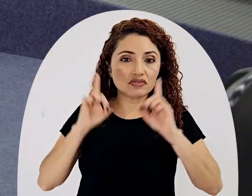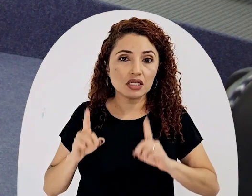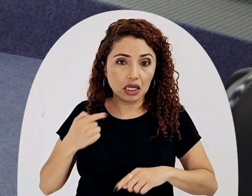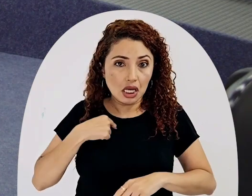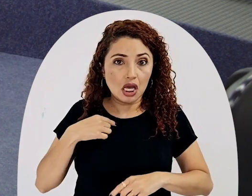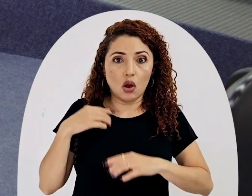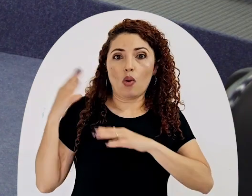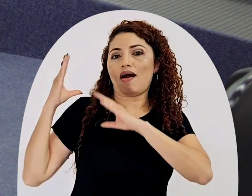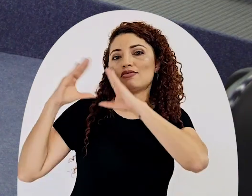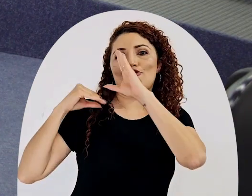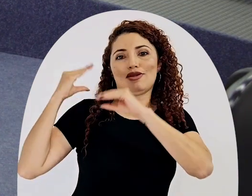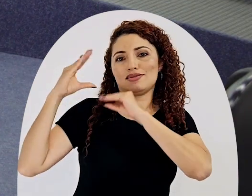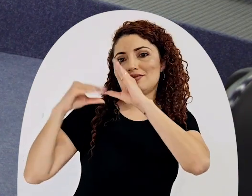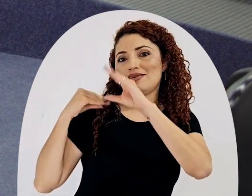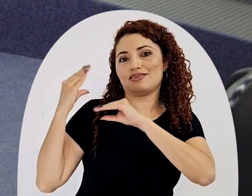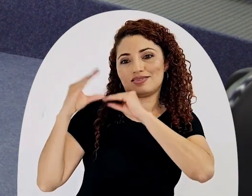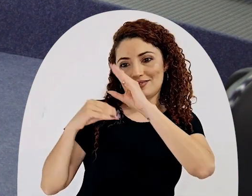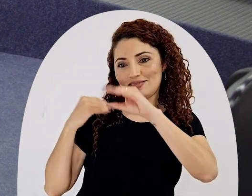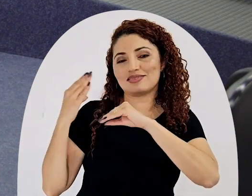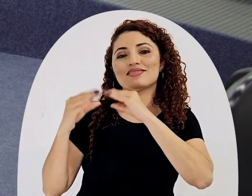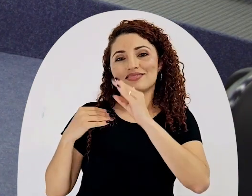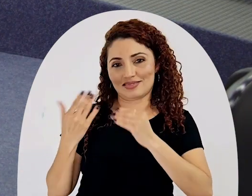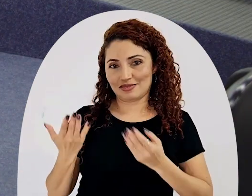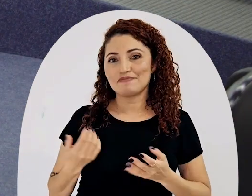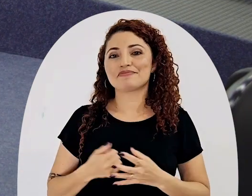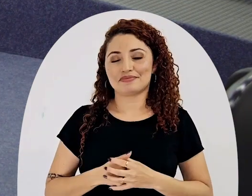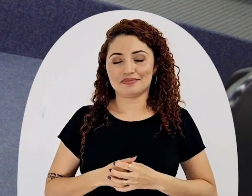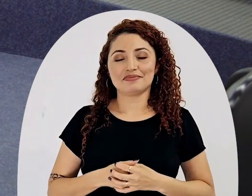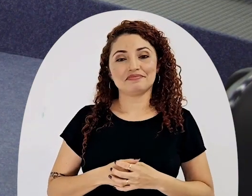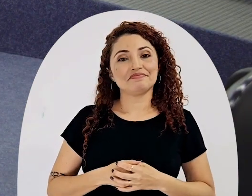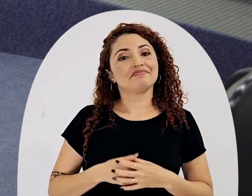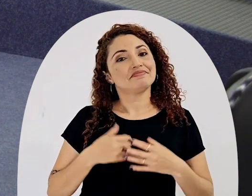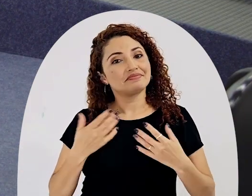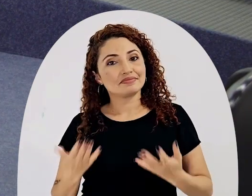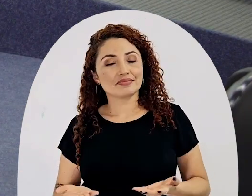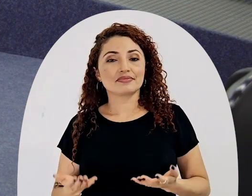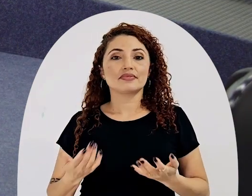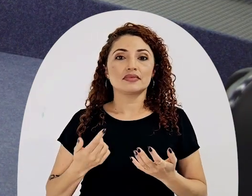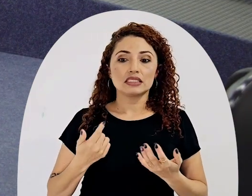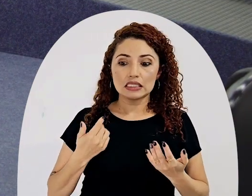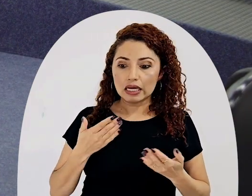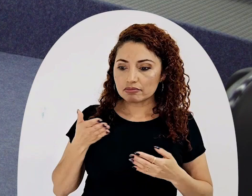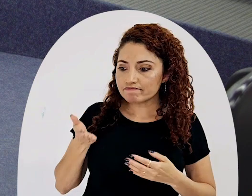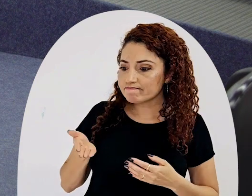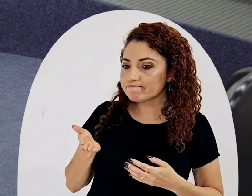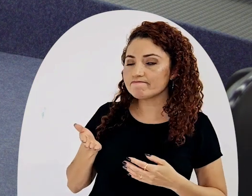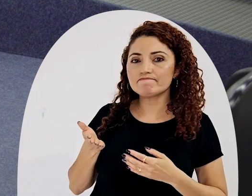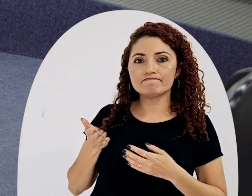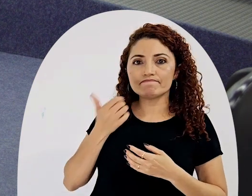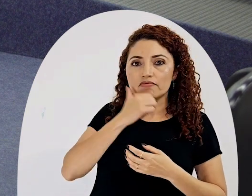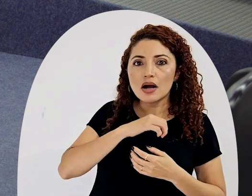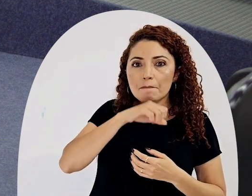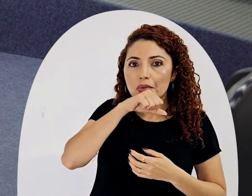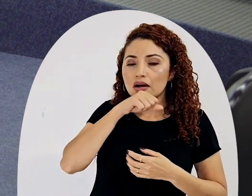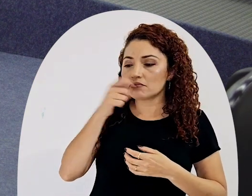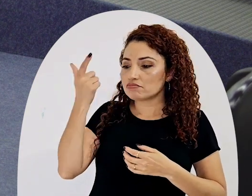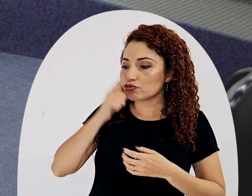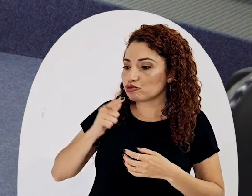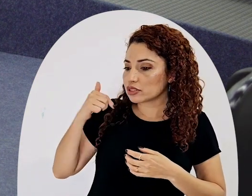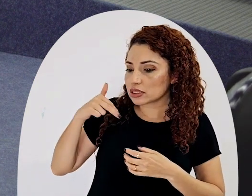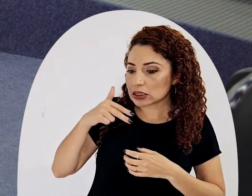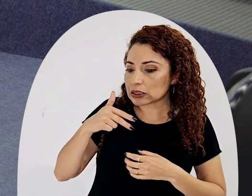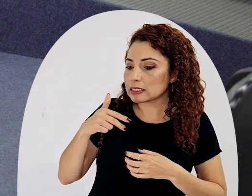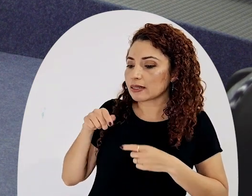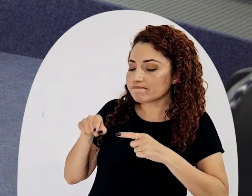Então, eu passei a frequentar um outro mundo que até então, para mim, era desconhecido. E quando